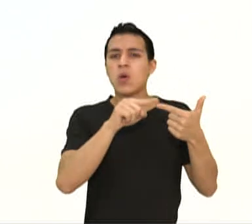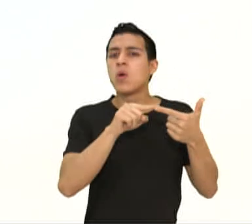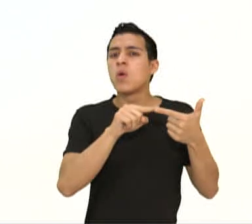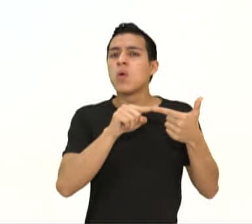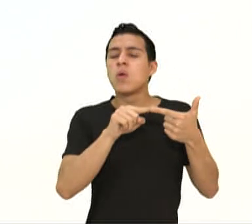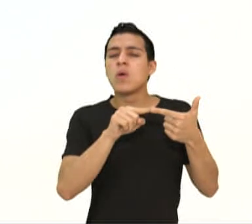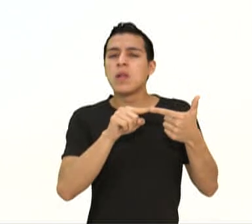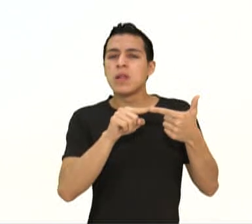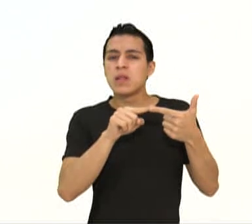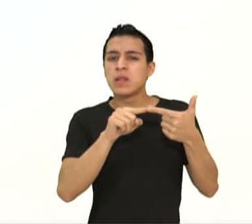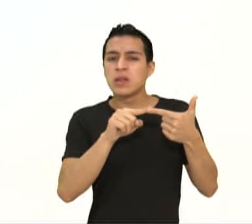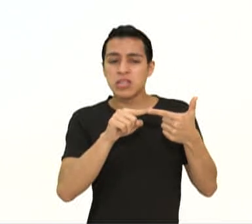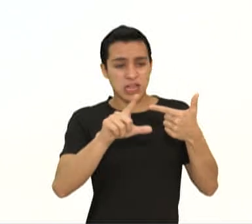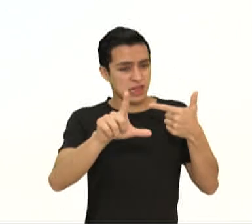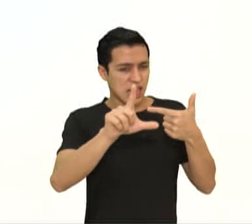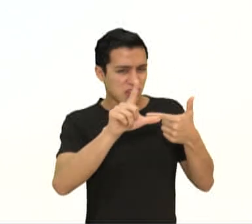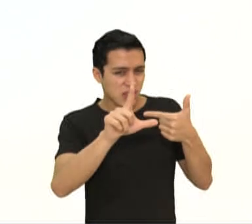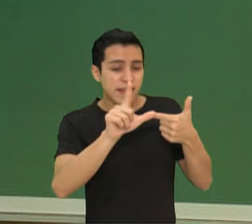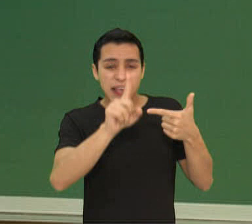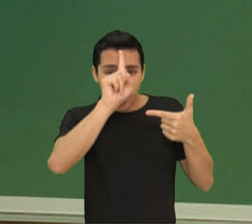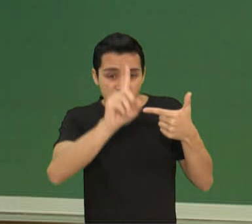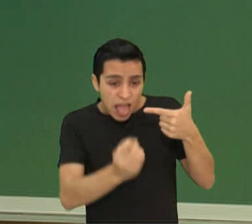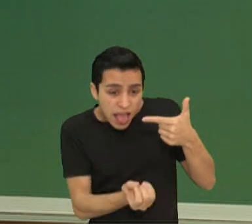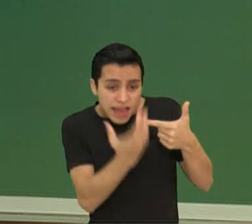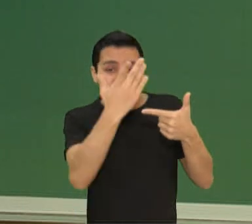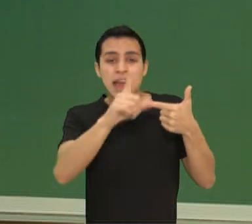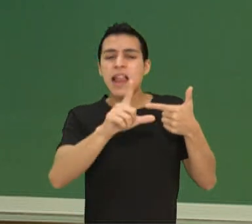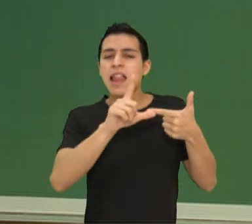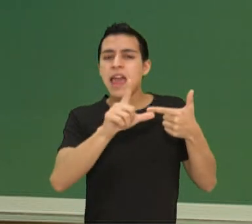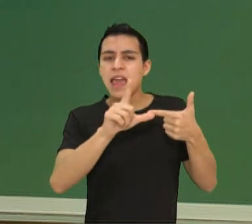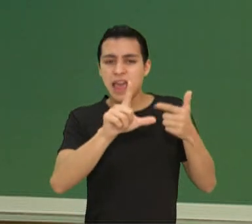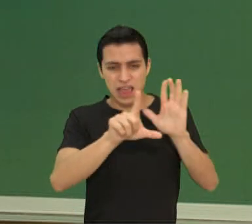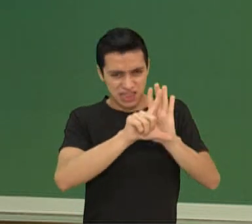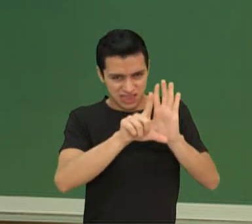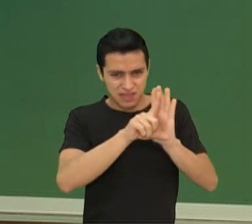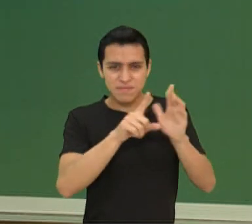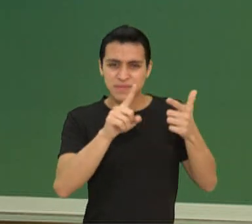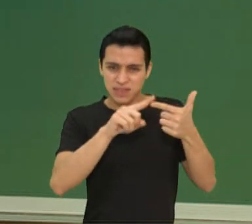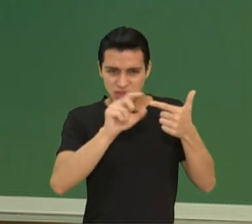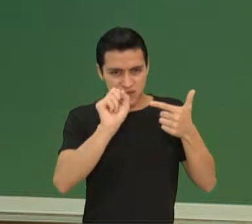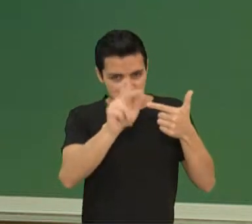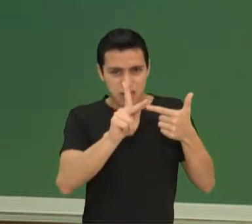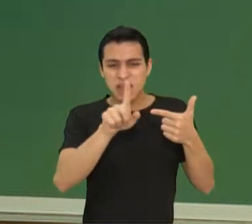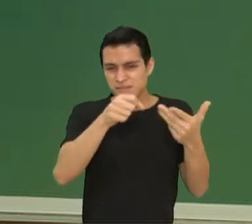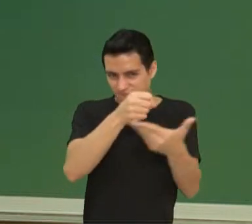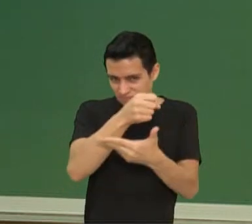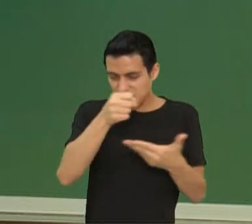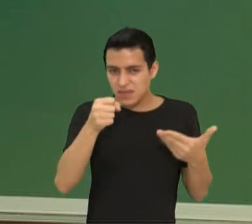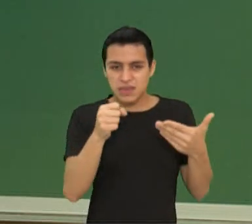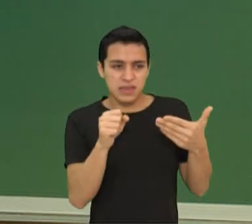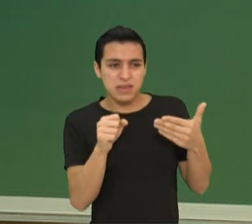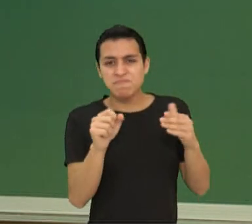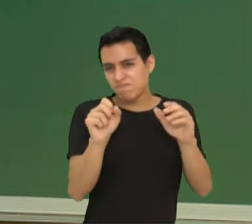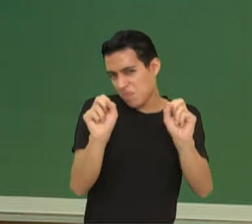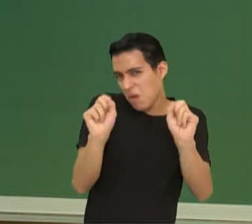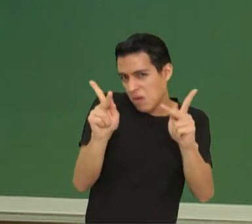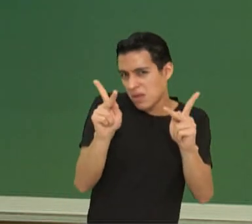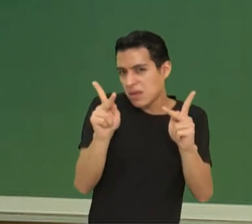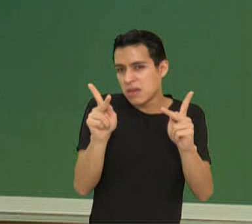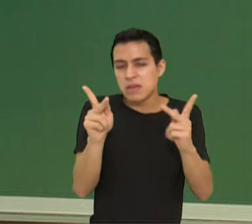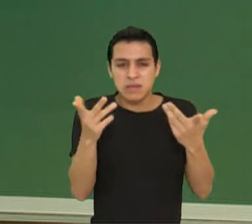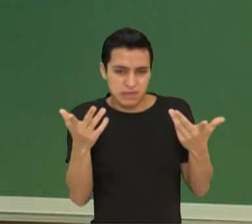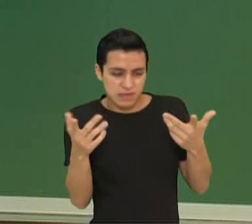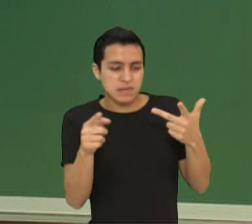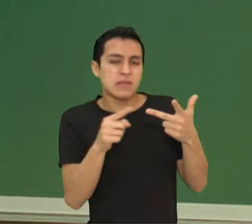o legislativo, que vai criar as leis. Isso é bem básico, né, gente? É muito mais complexo